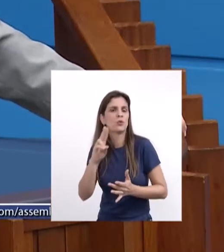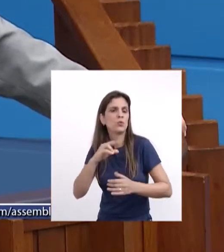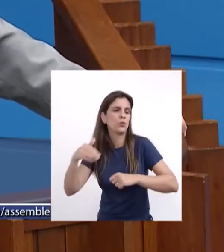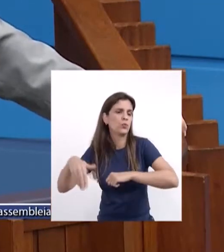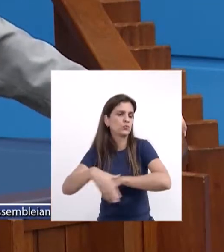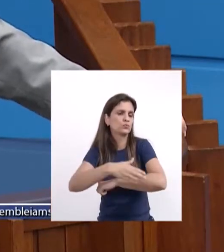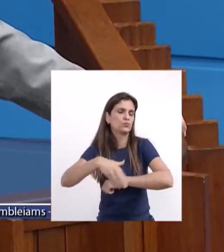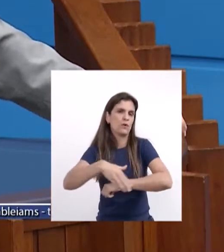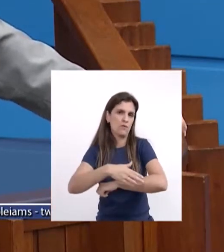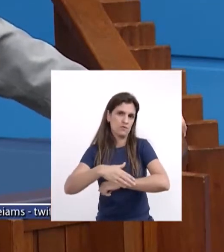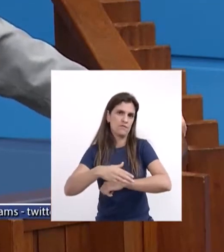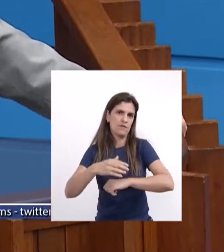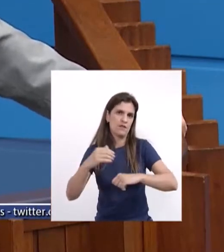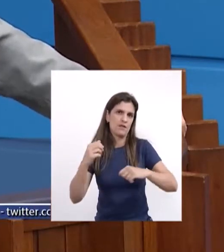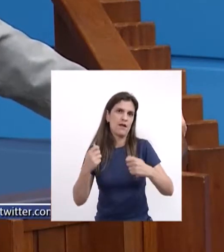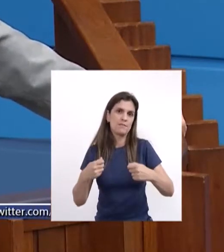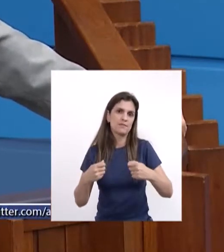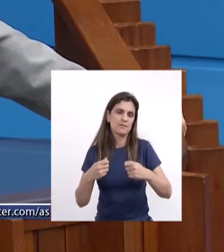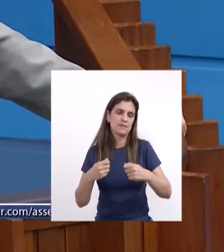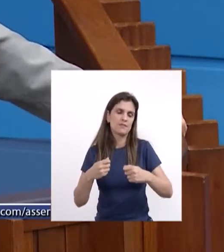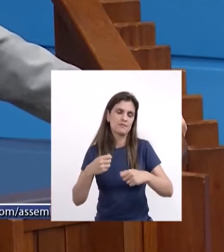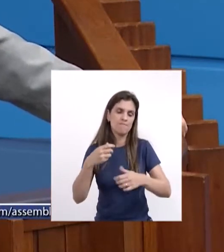Nacional de Transporte Terrestres